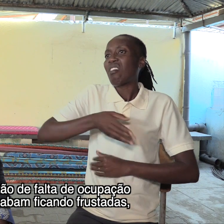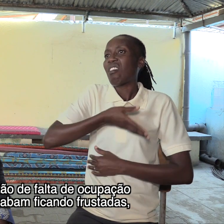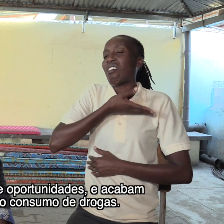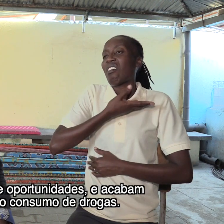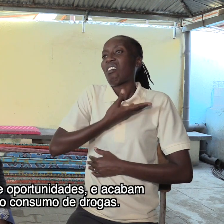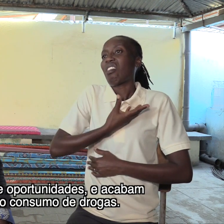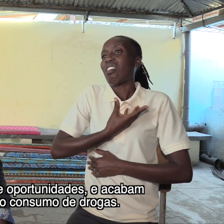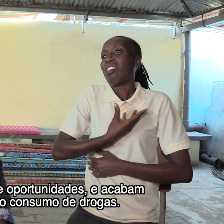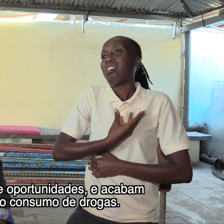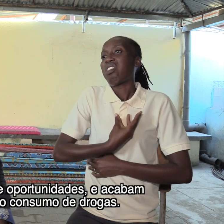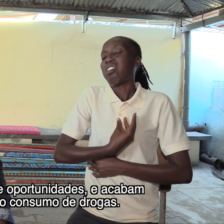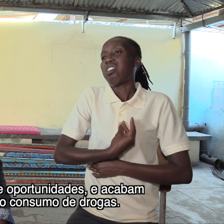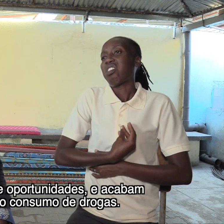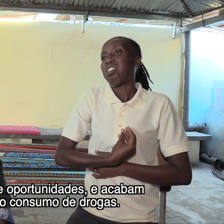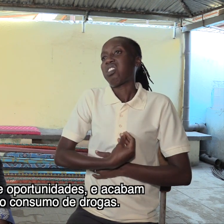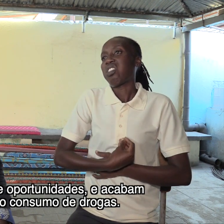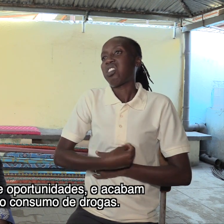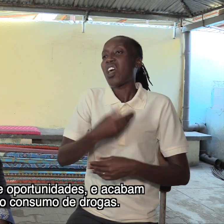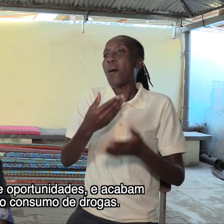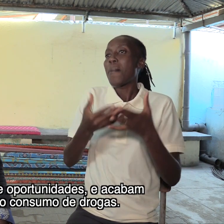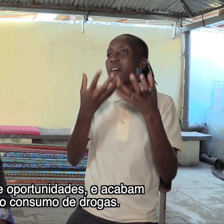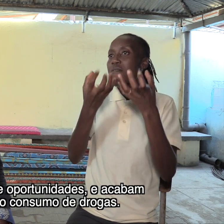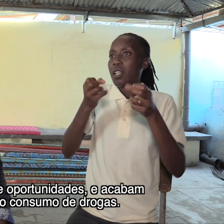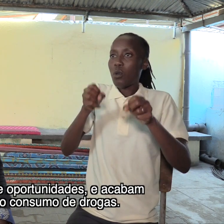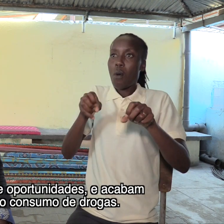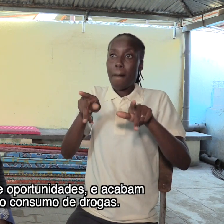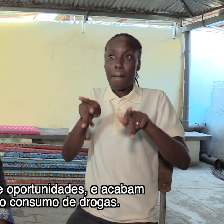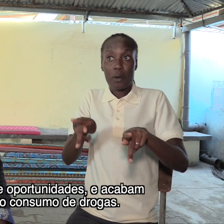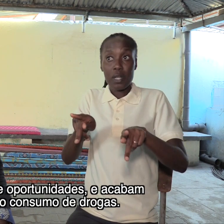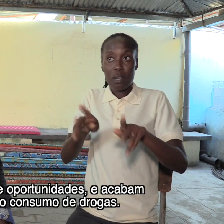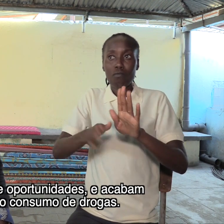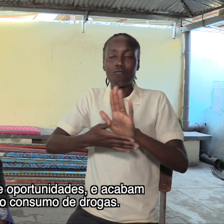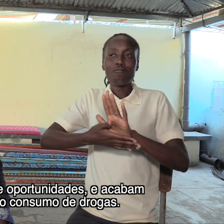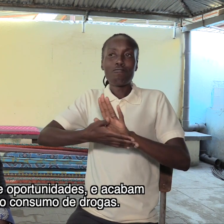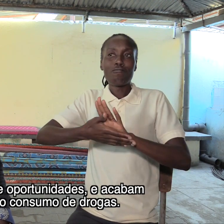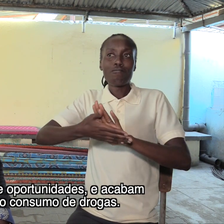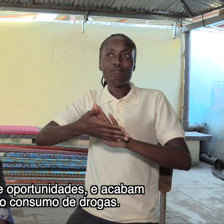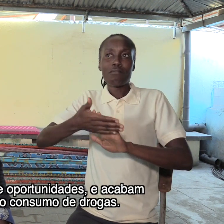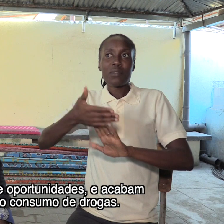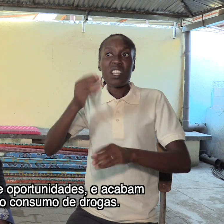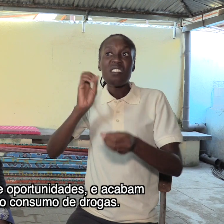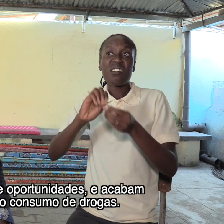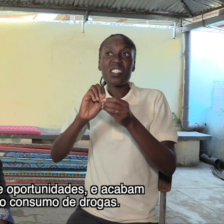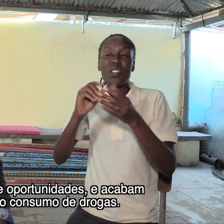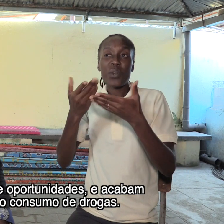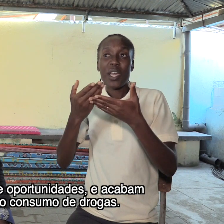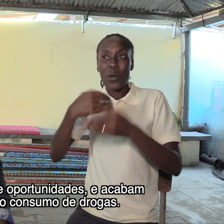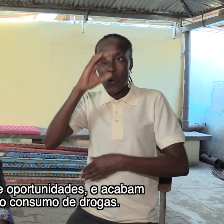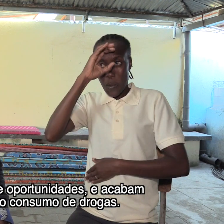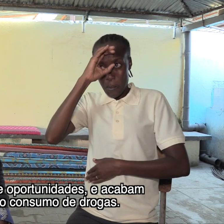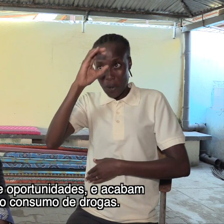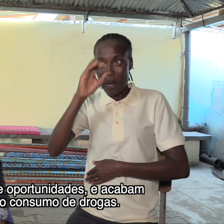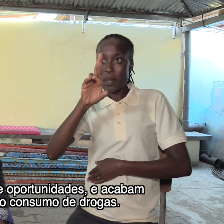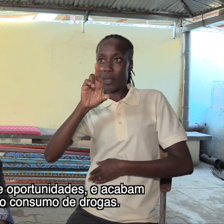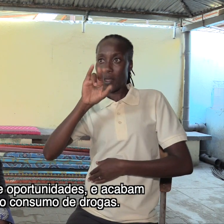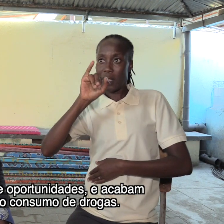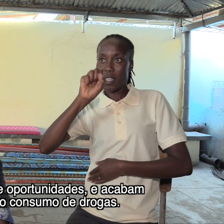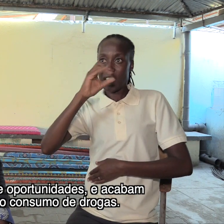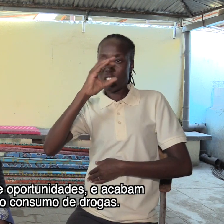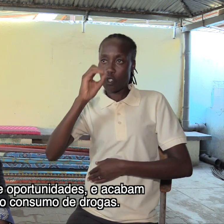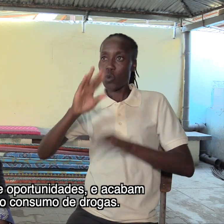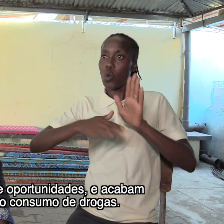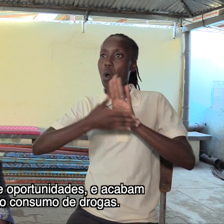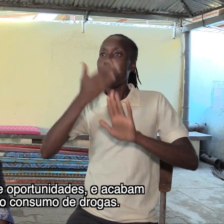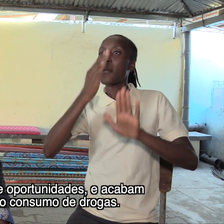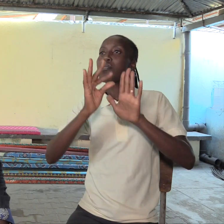e também falta de oportunidades e aderindo a comportamentos de risco, sobretudo o consumo de